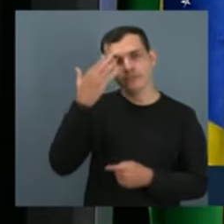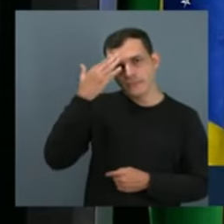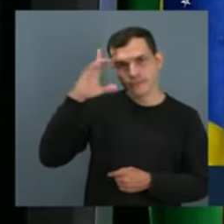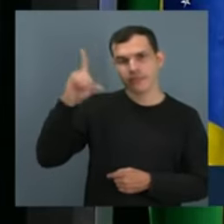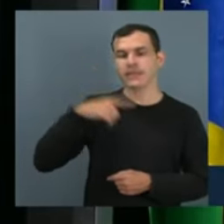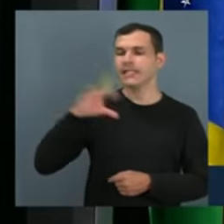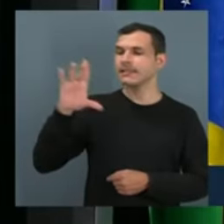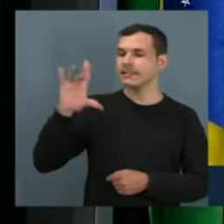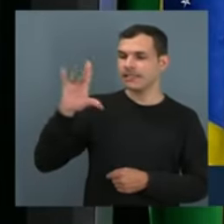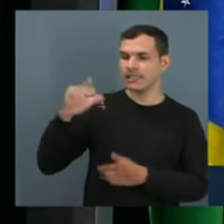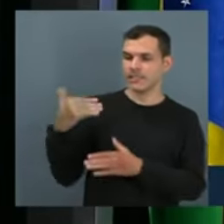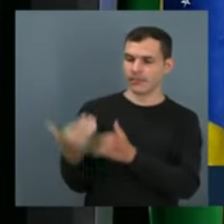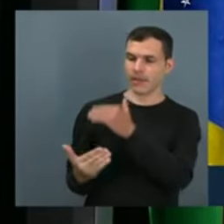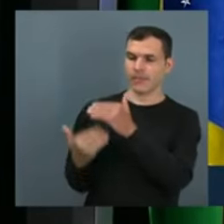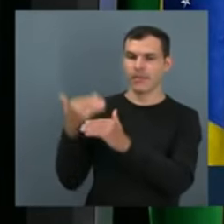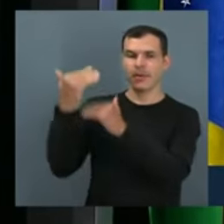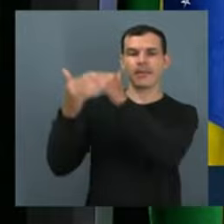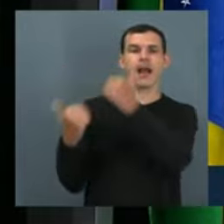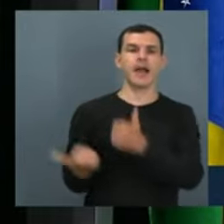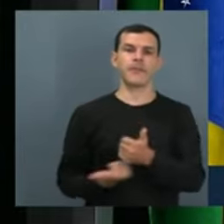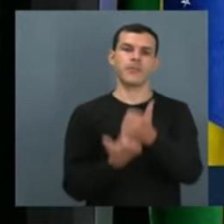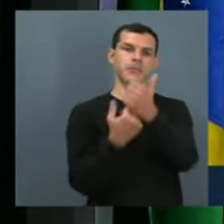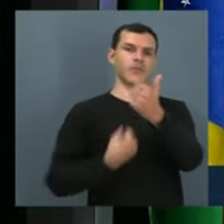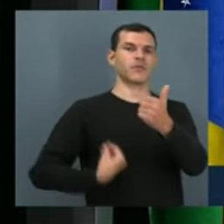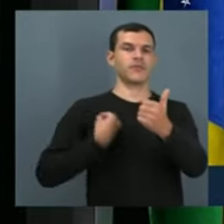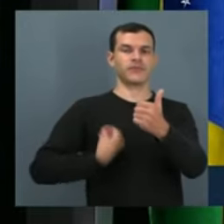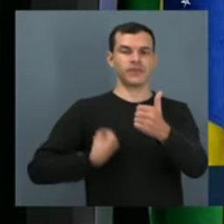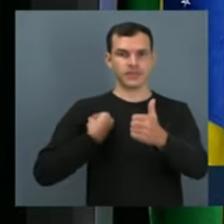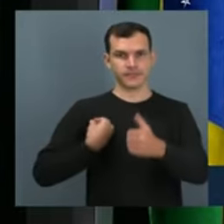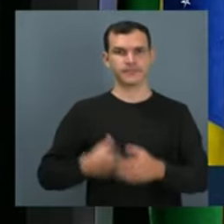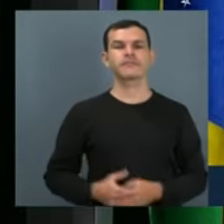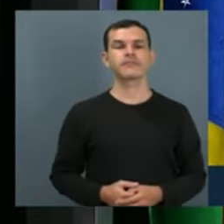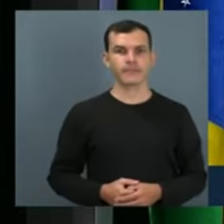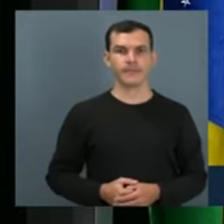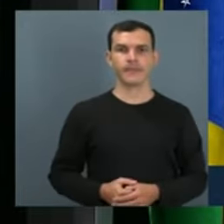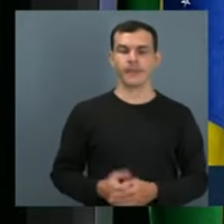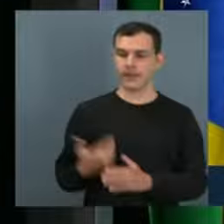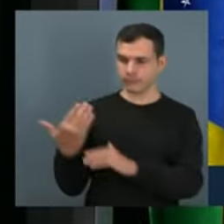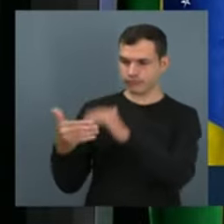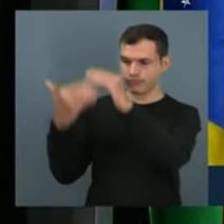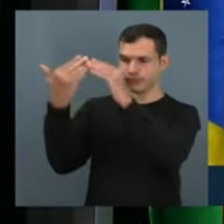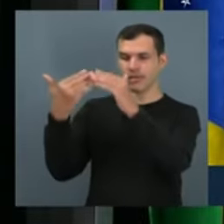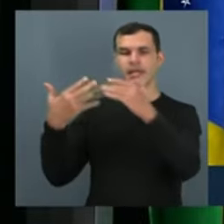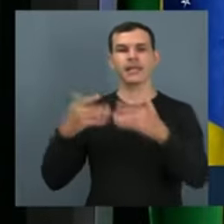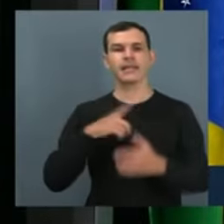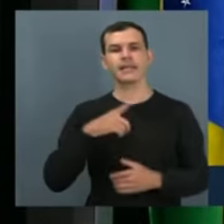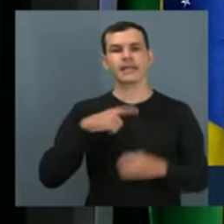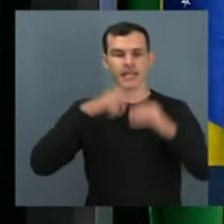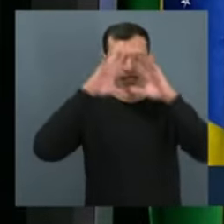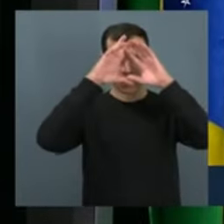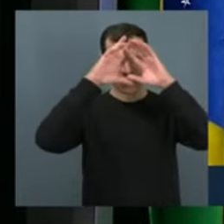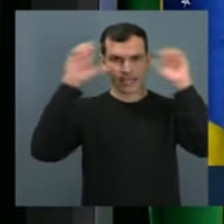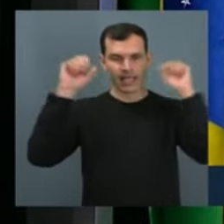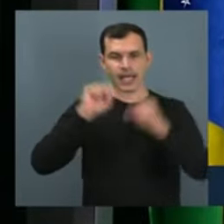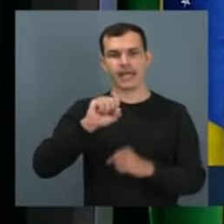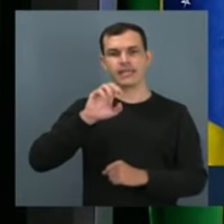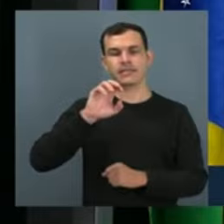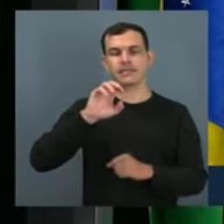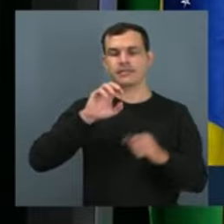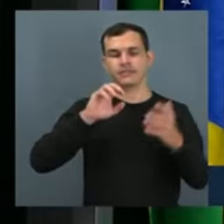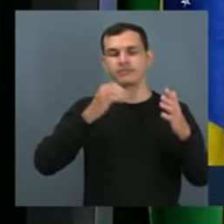da vida, senhor presidente. Essa evolução pesou na revisão feita pela Suprema Corte de Justiça dos Estados Unidos